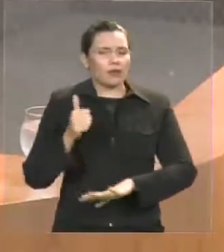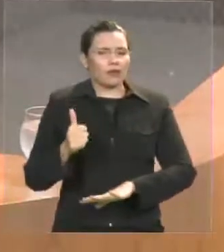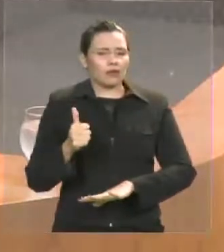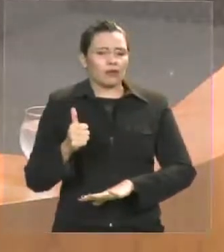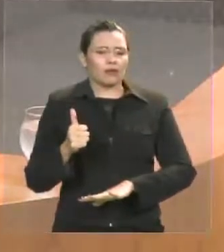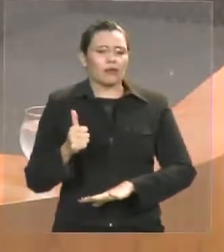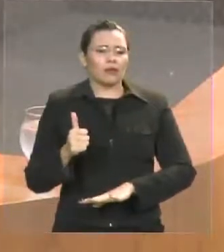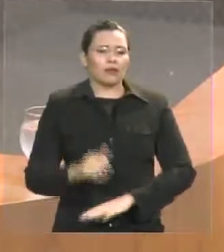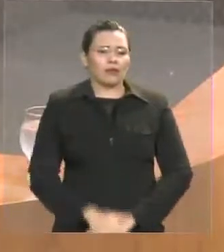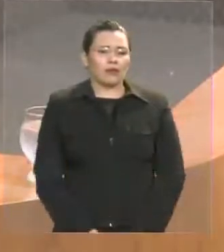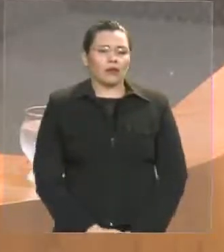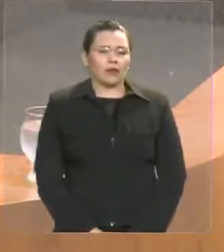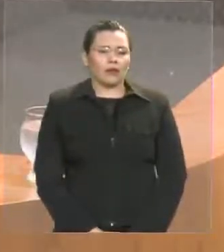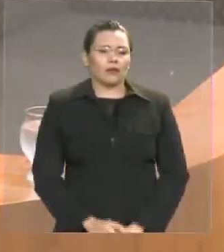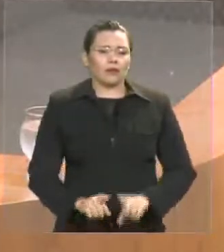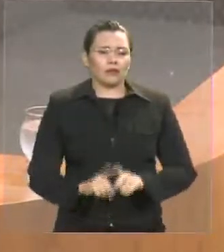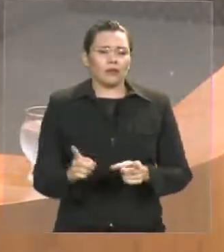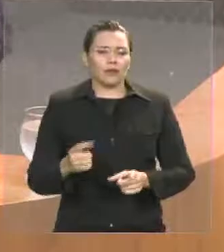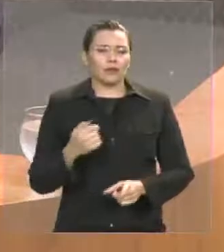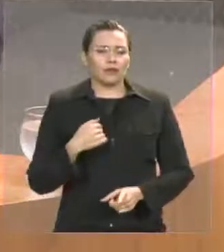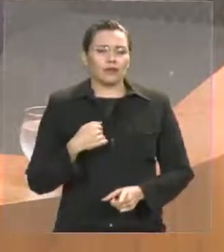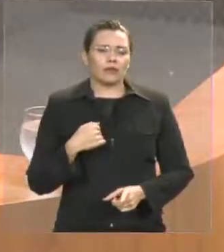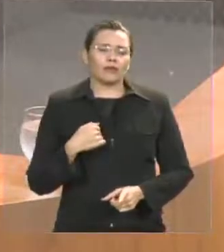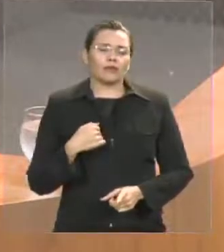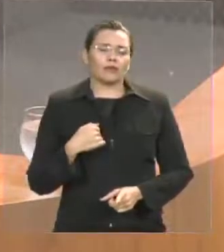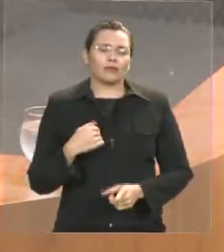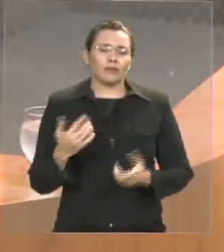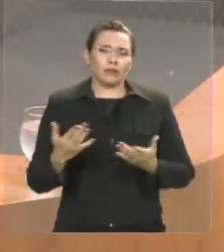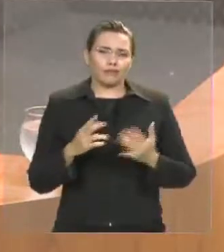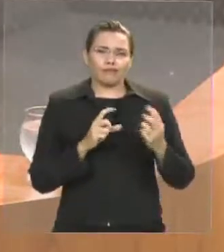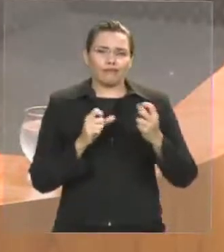Mas, como é um amigo, não vou citá-lo, um amigo em comum.